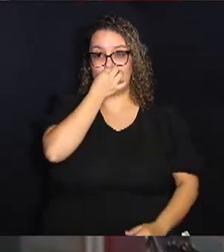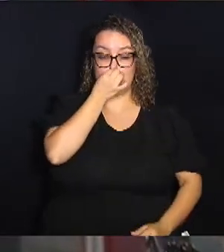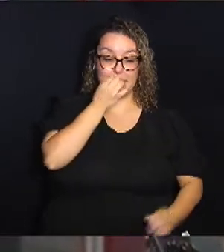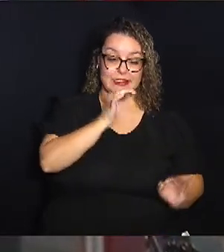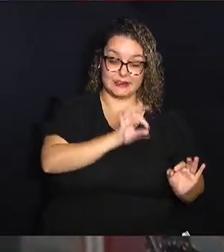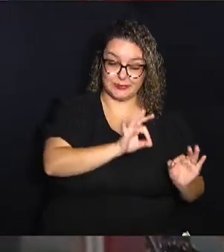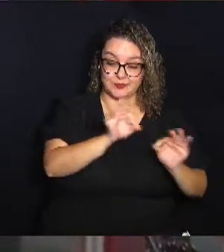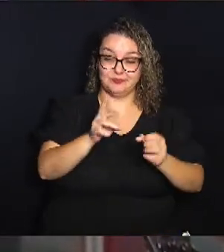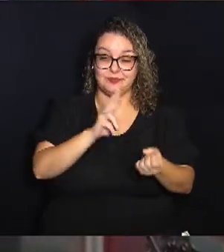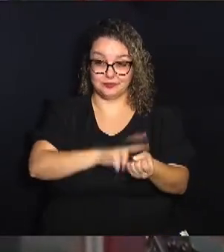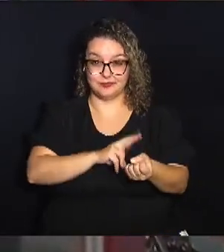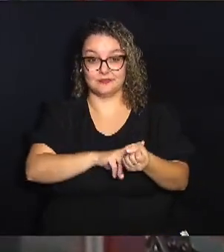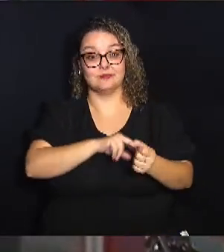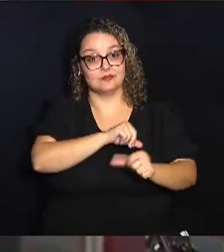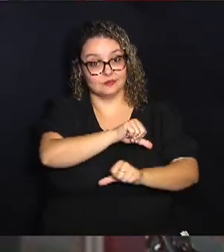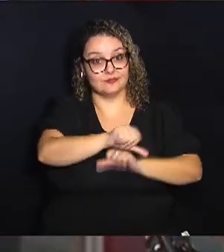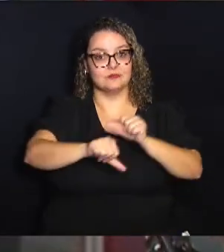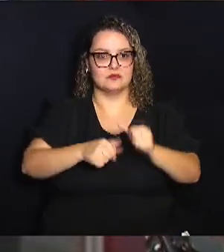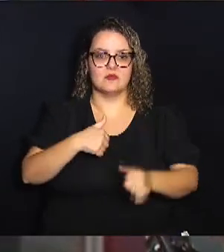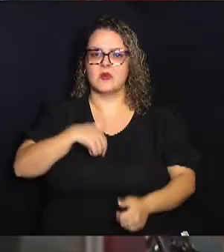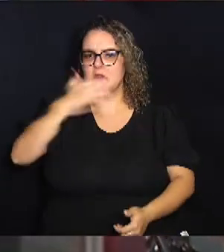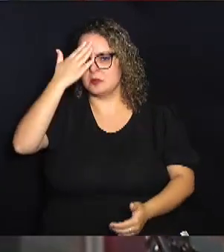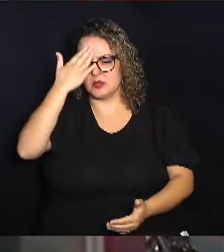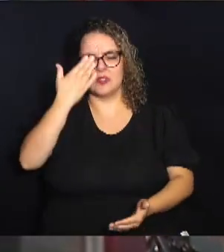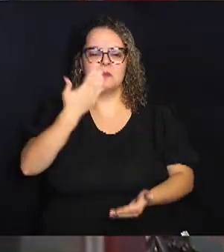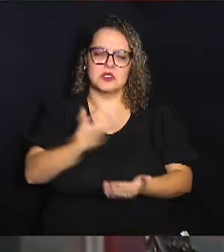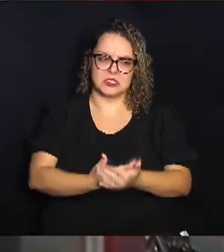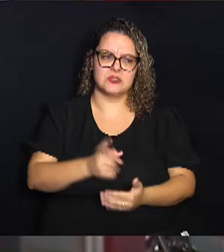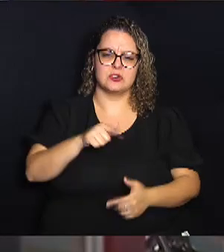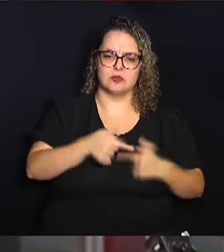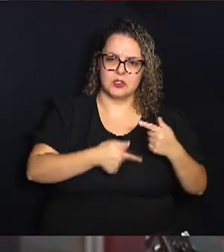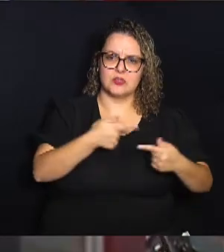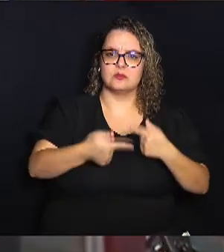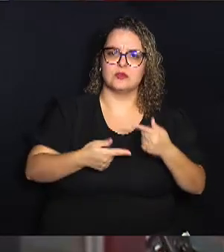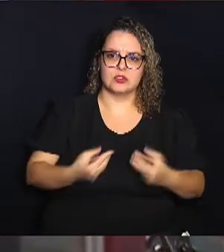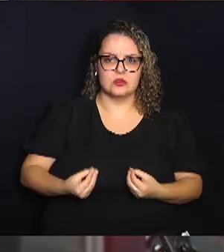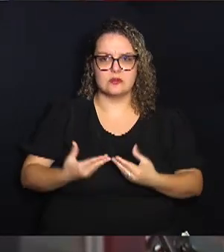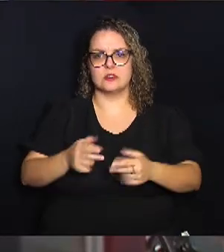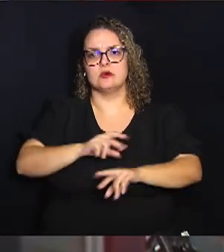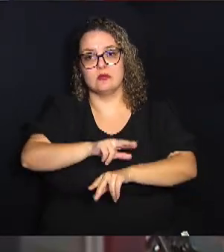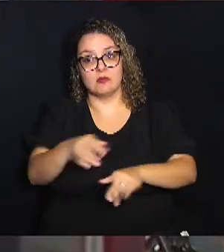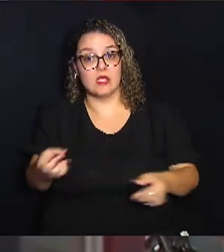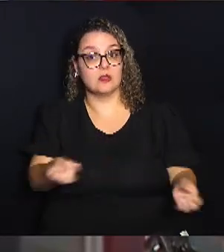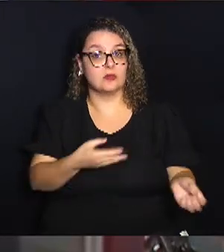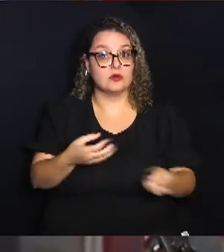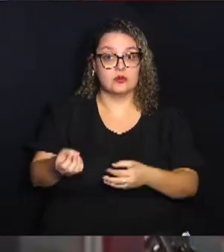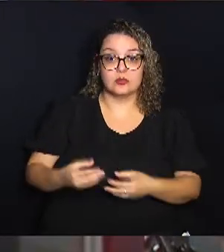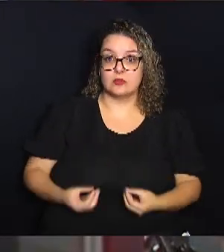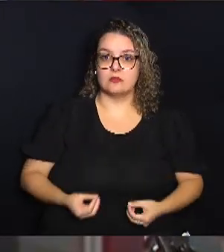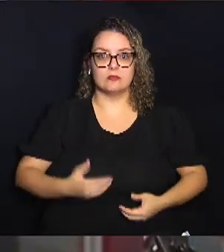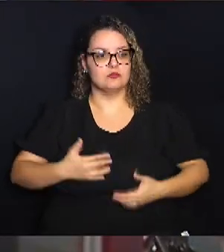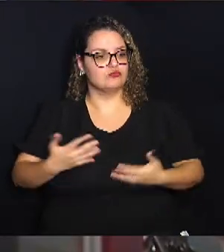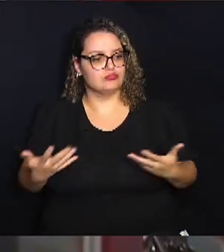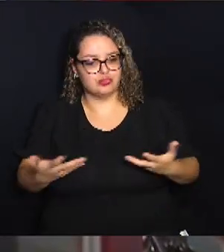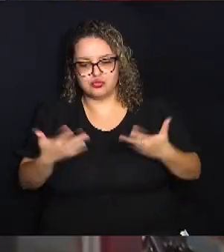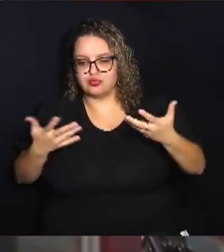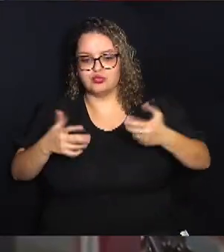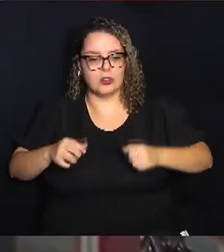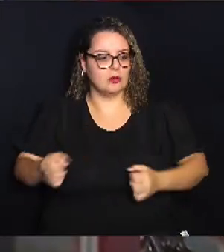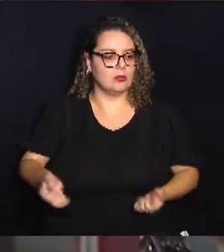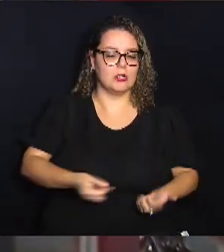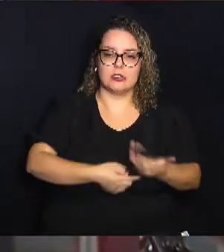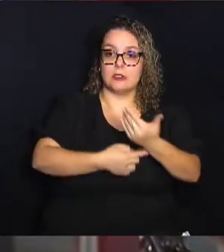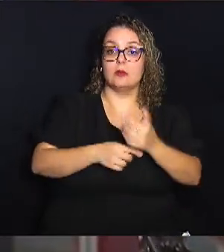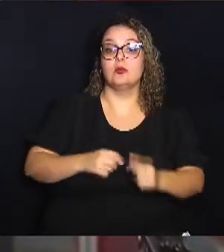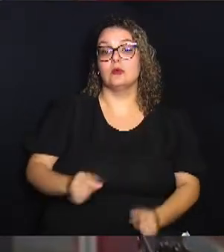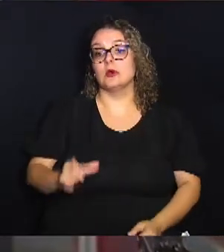esse ritmo de mudança, mas eu acredito muito que essa é uma geração que está trazendo muita inovação, está muito antenada com a tecnologia, o que